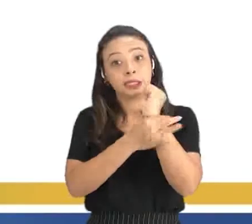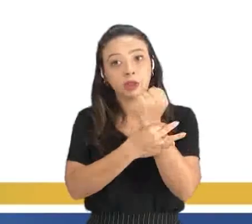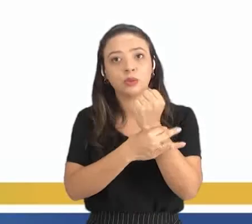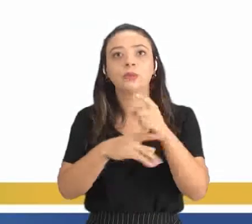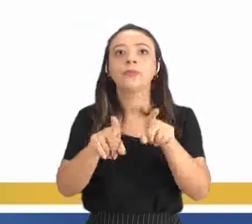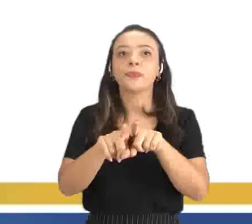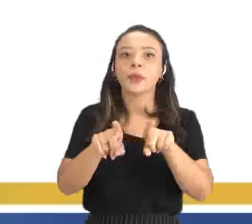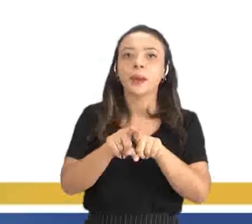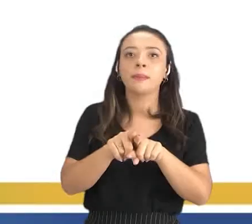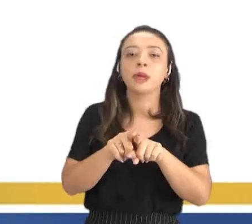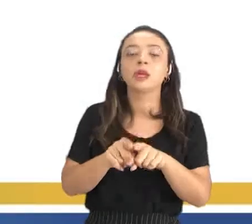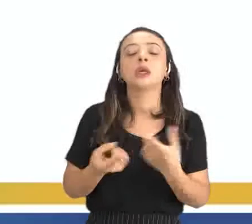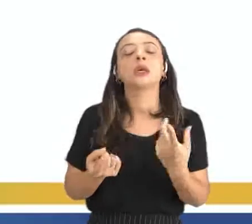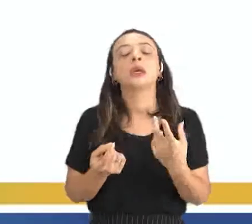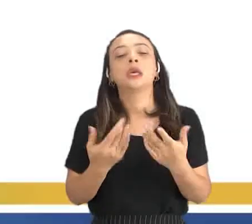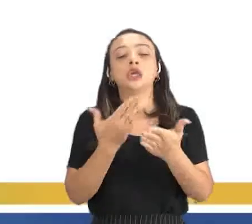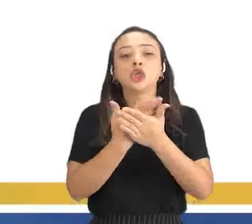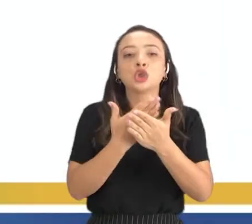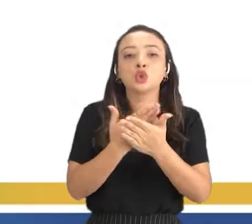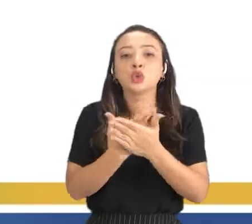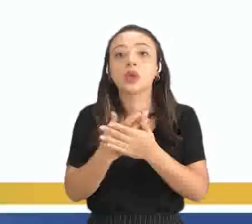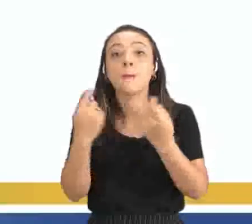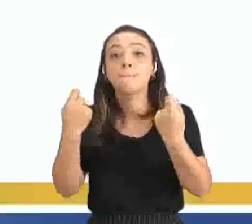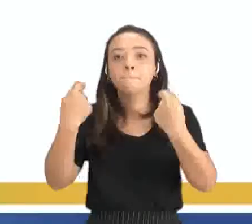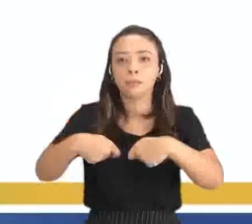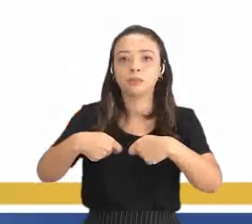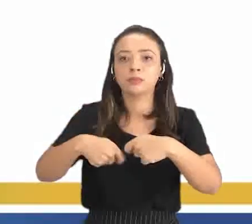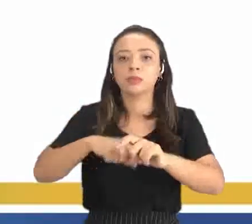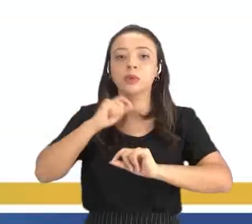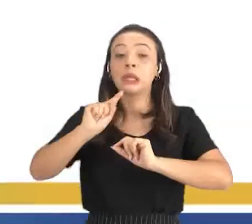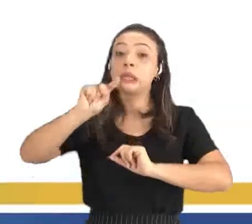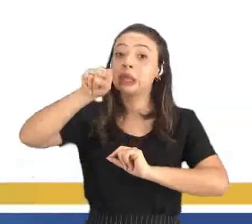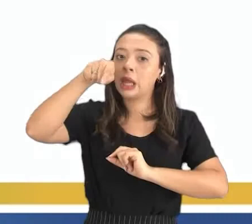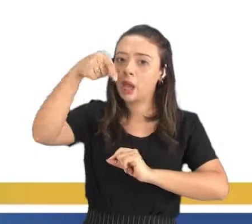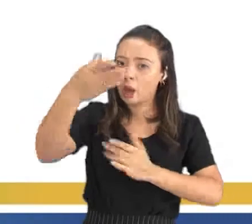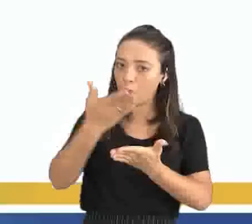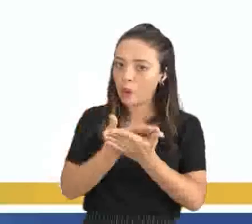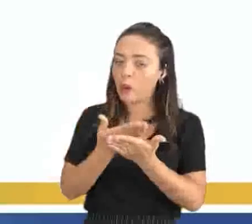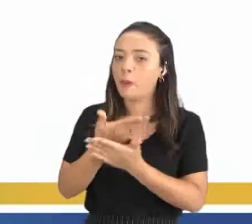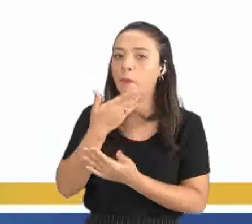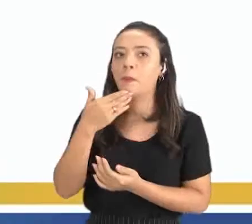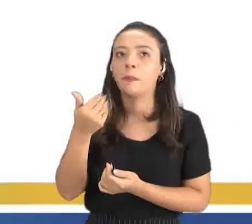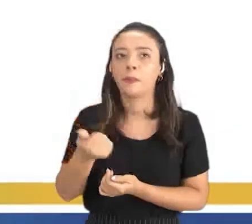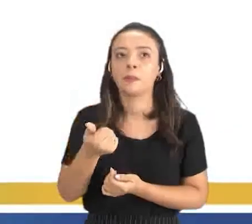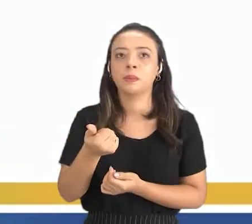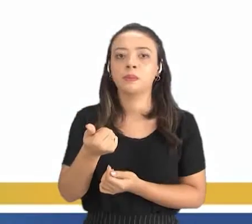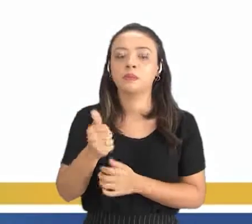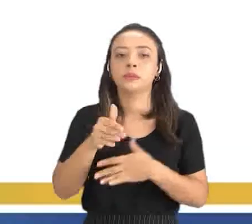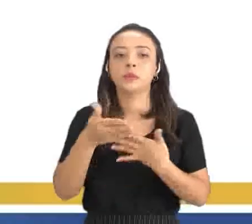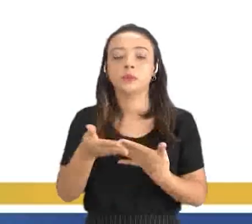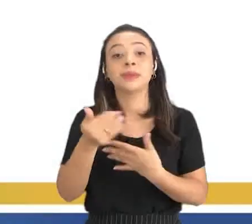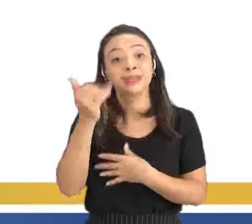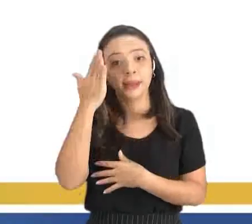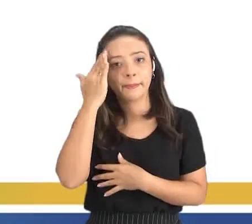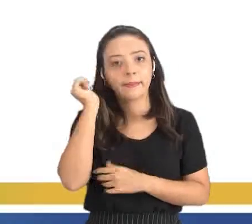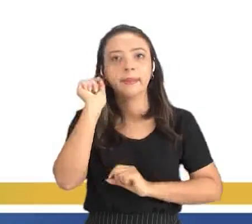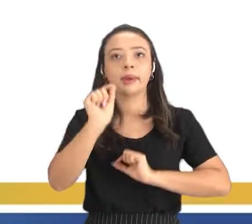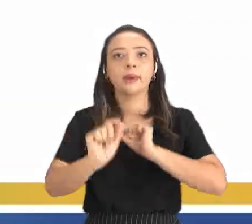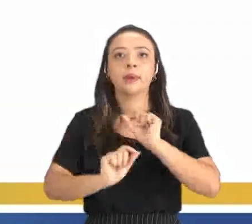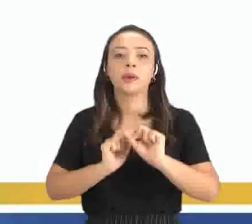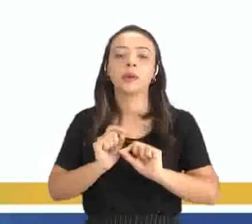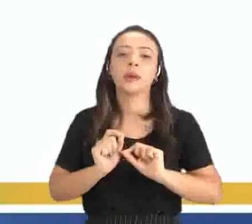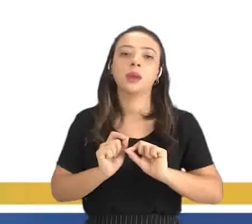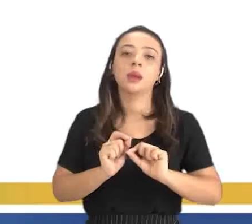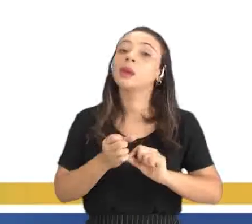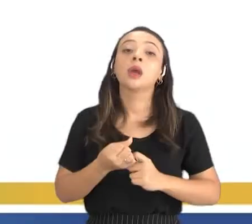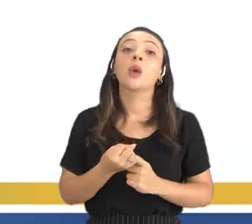das probabilidades, que a gente vai ver posteriormente aqui nas nossas aulas. Então, para calculá-las, nós precisamos saber